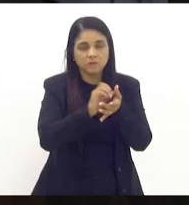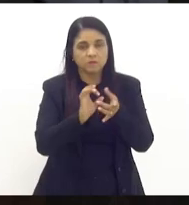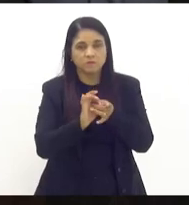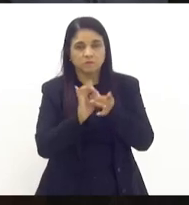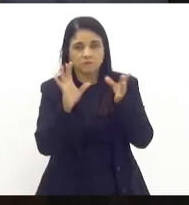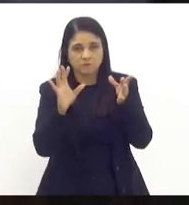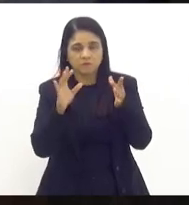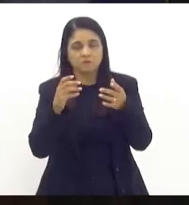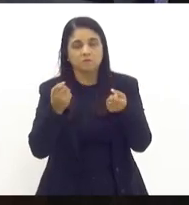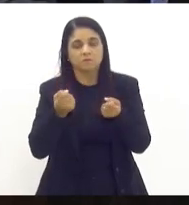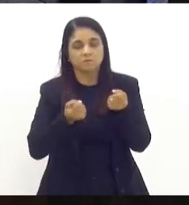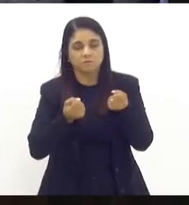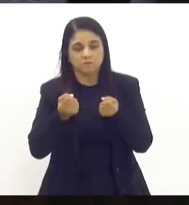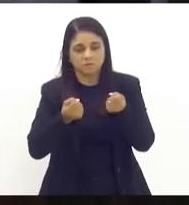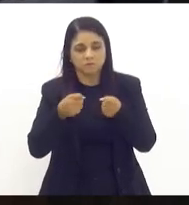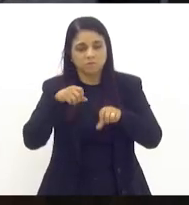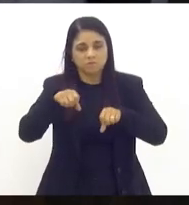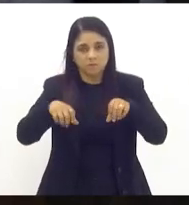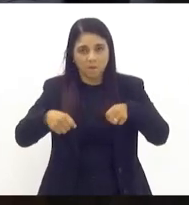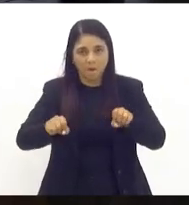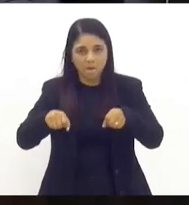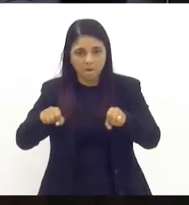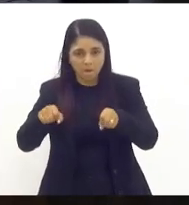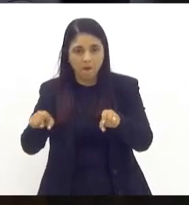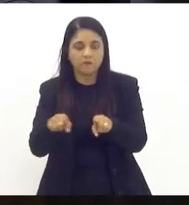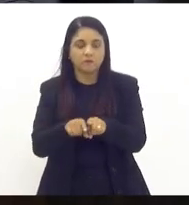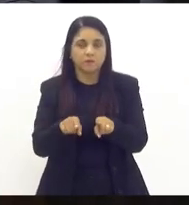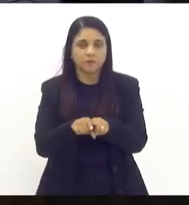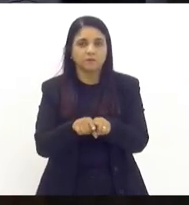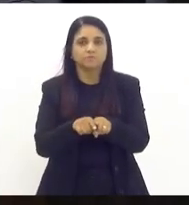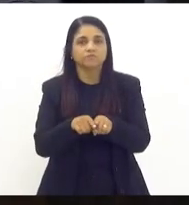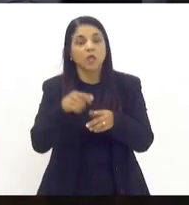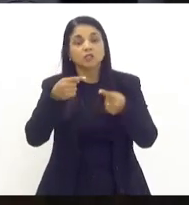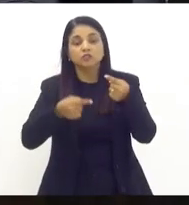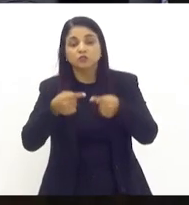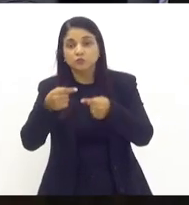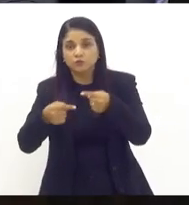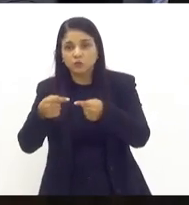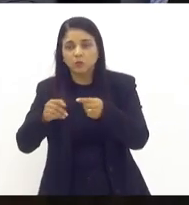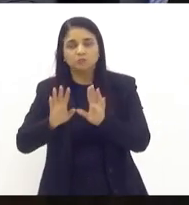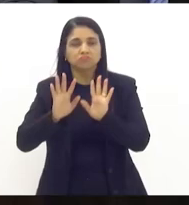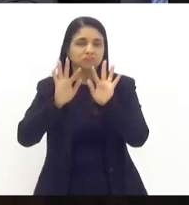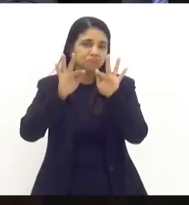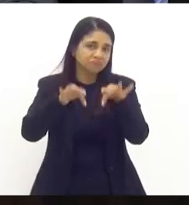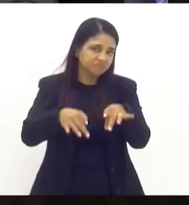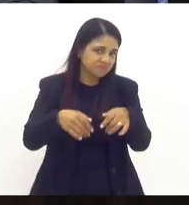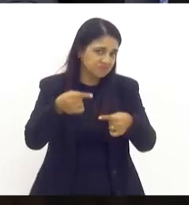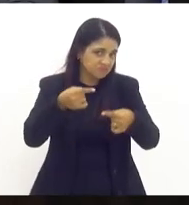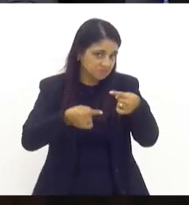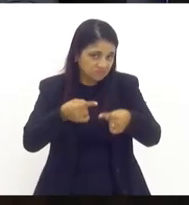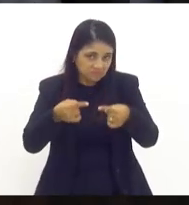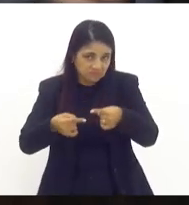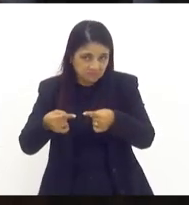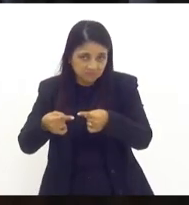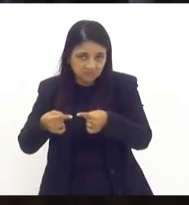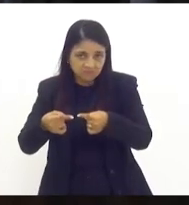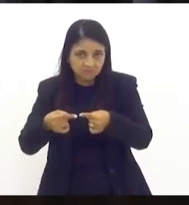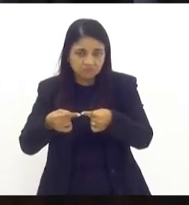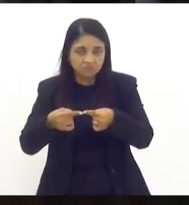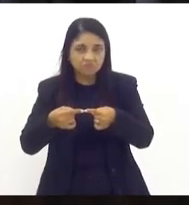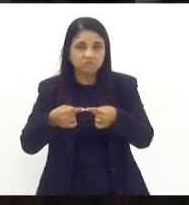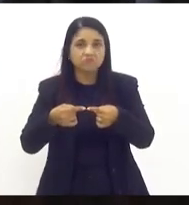de veículo na forma que menciona em discussão não havendo não querer discutir